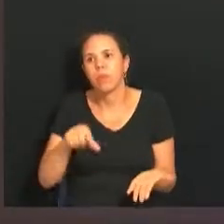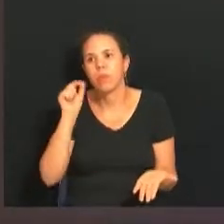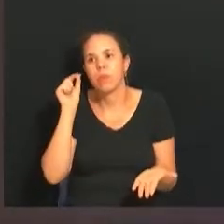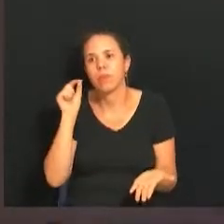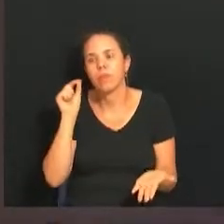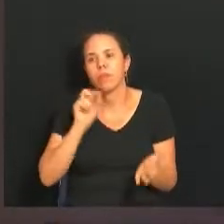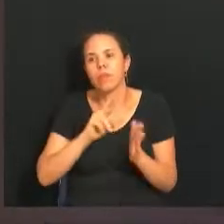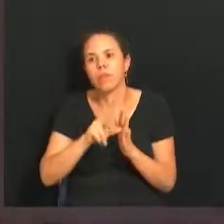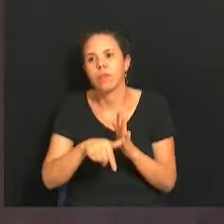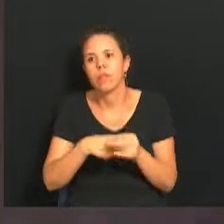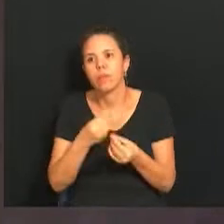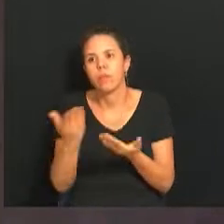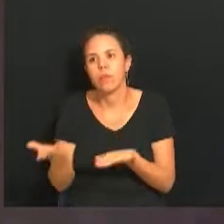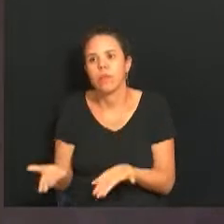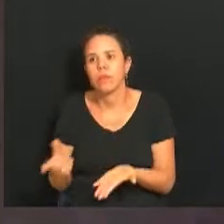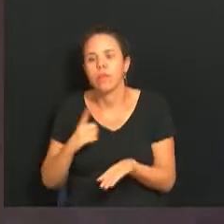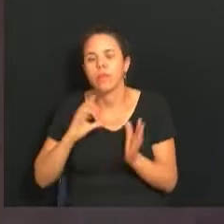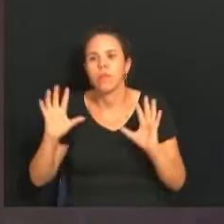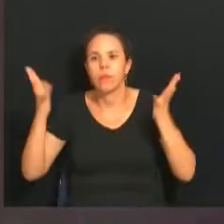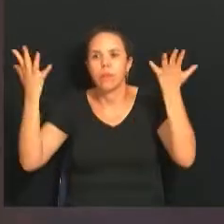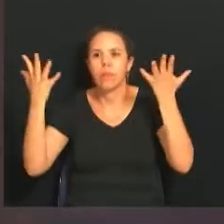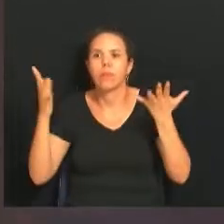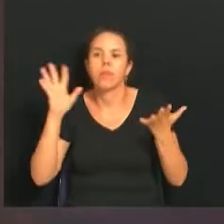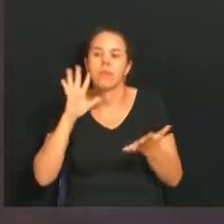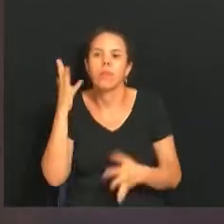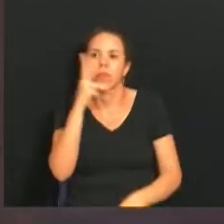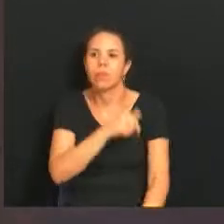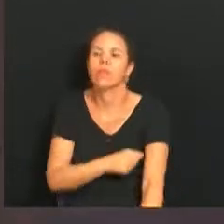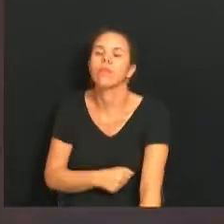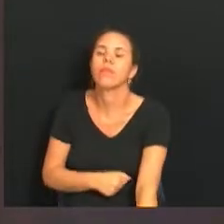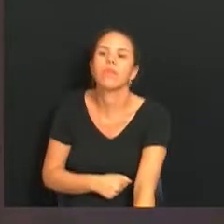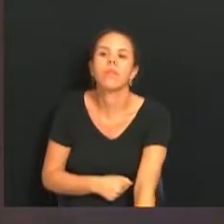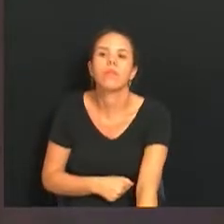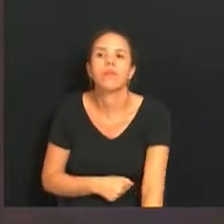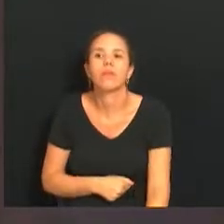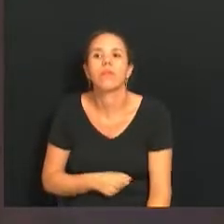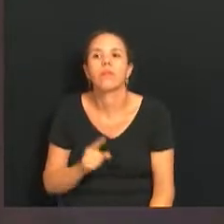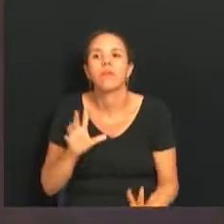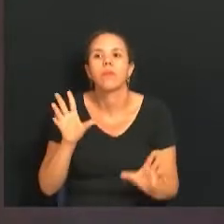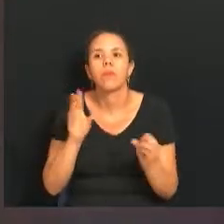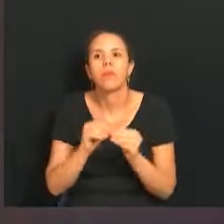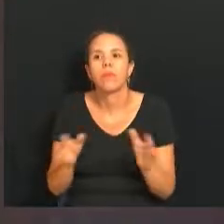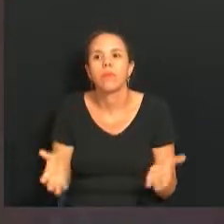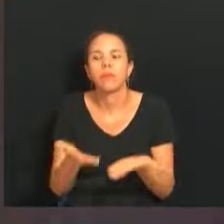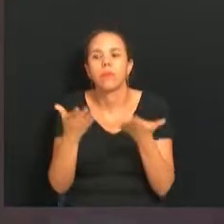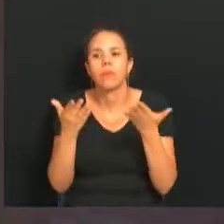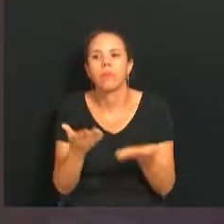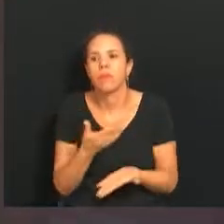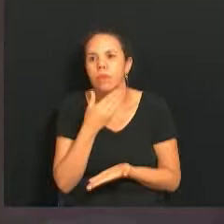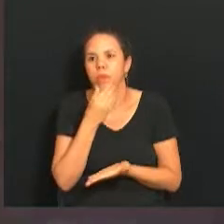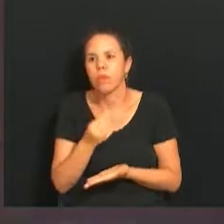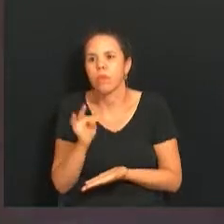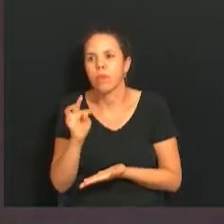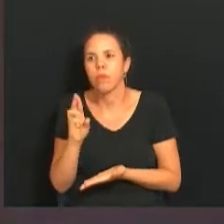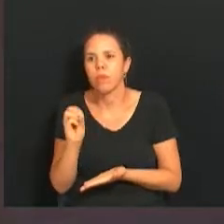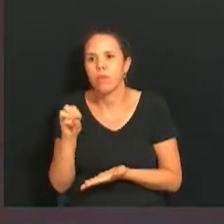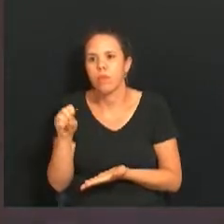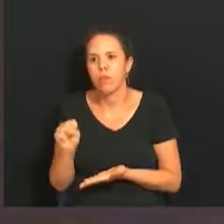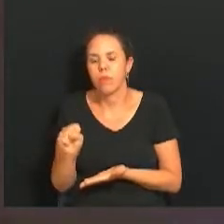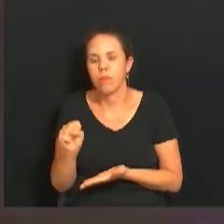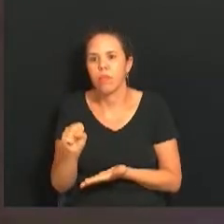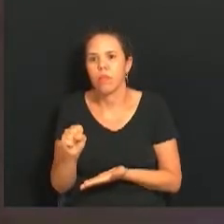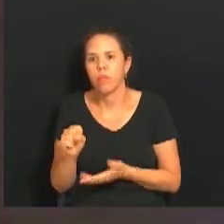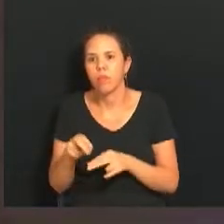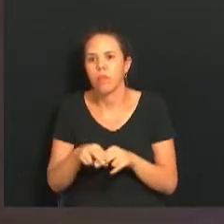vários brindes aqui, vai ser uma festa muito bonita, mas isso tudo em prol ao garoto Thomas. Bom, e como está essa situação ainda por conta